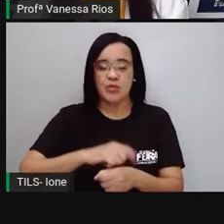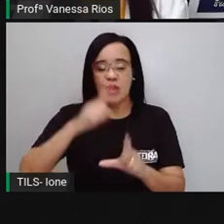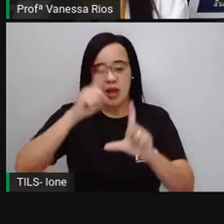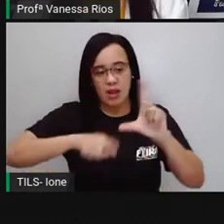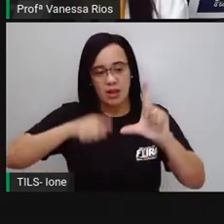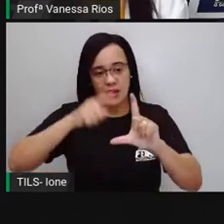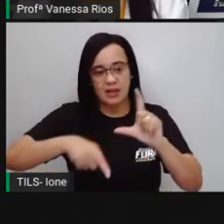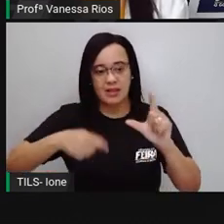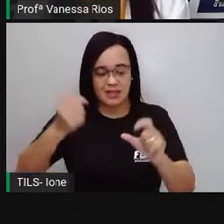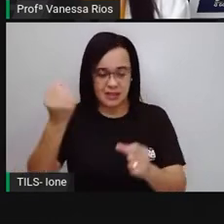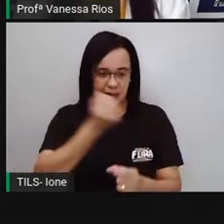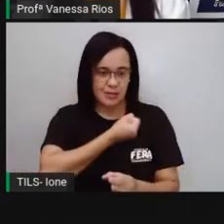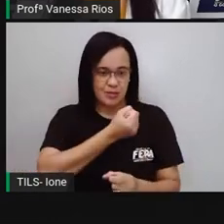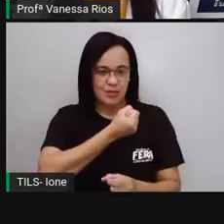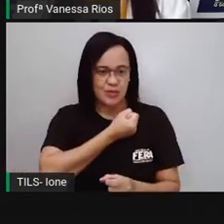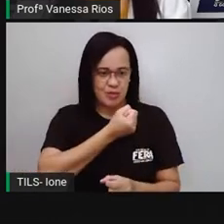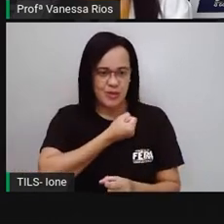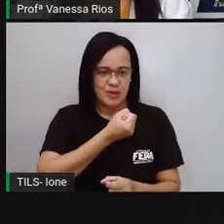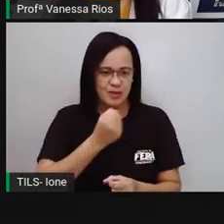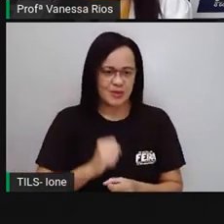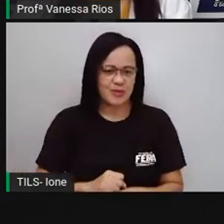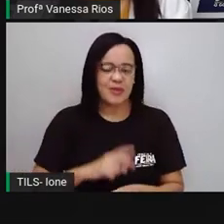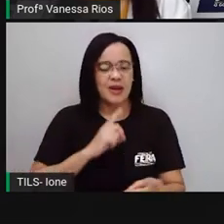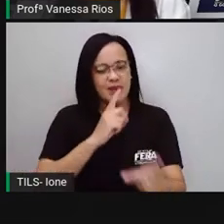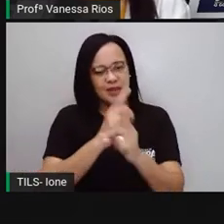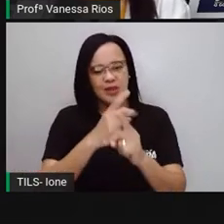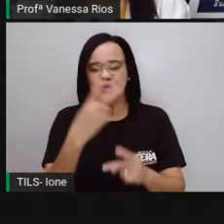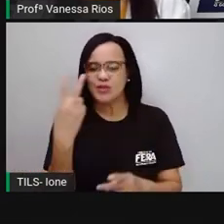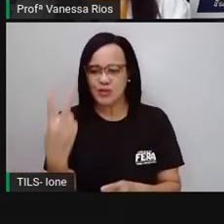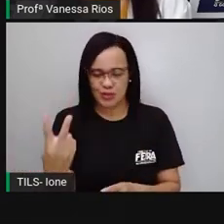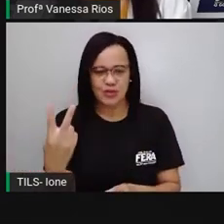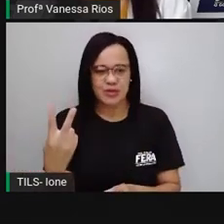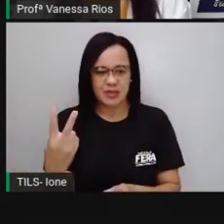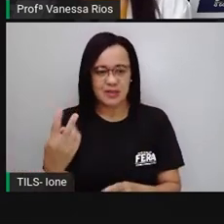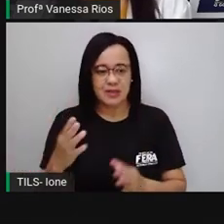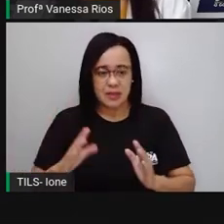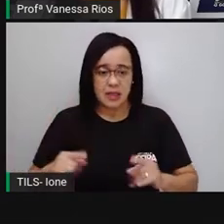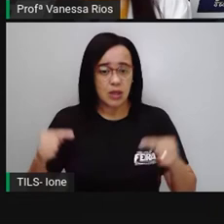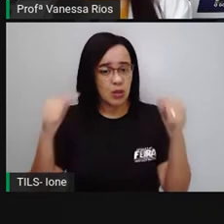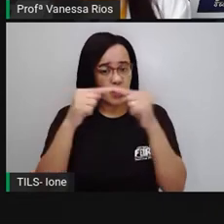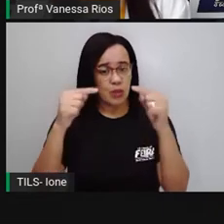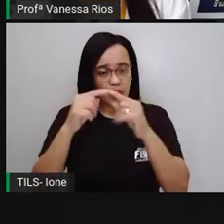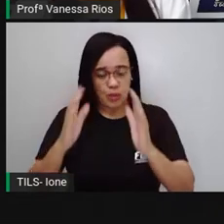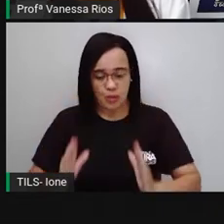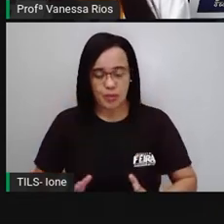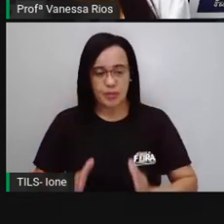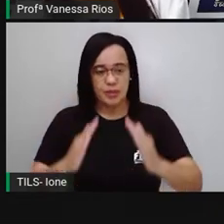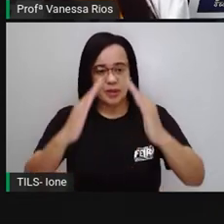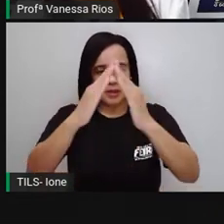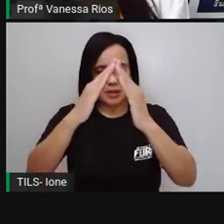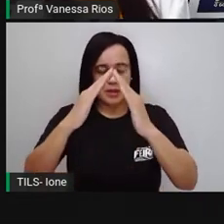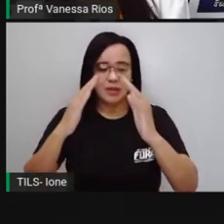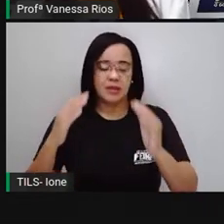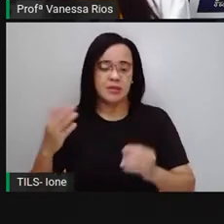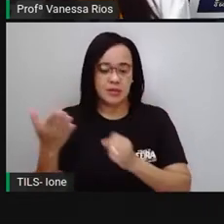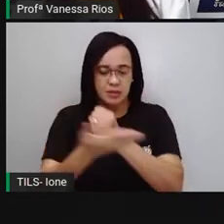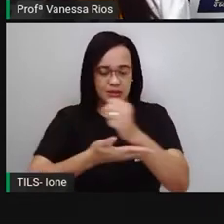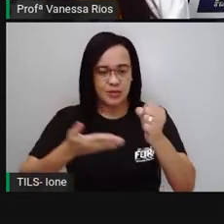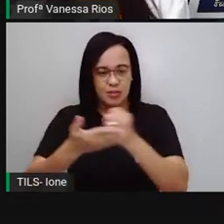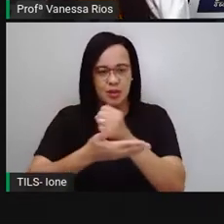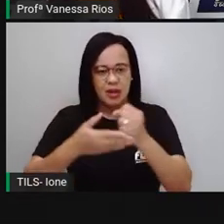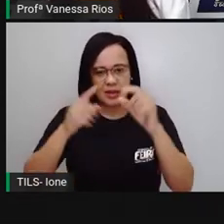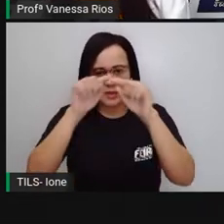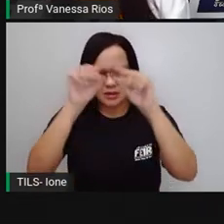valor de 2. Isso serviu para essa pirâmide de base quadrada, mas serve também para todos os outros